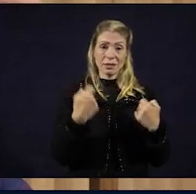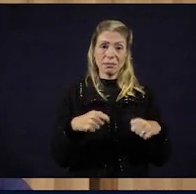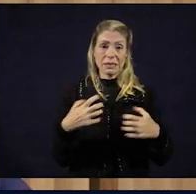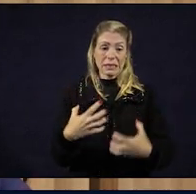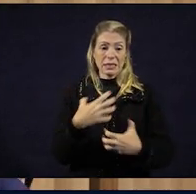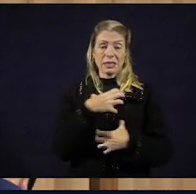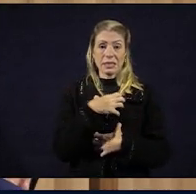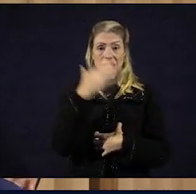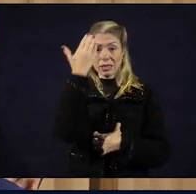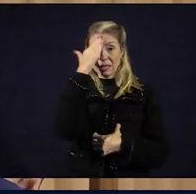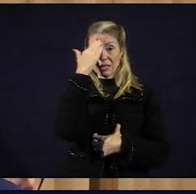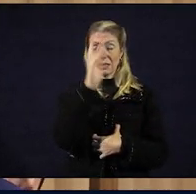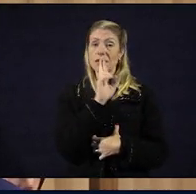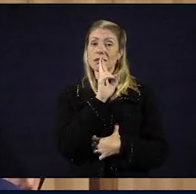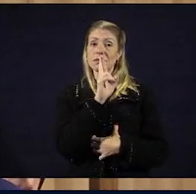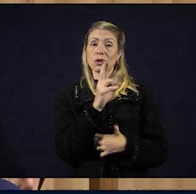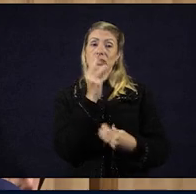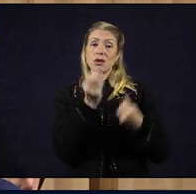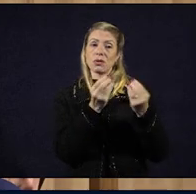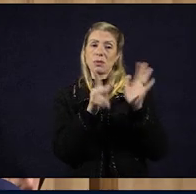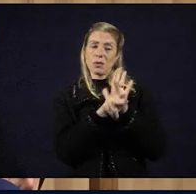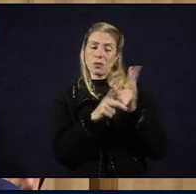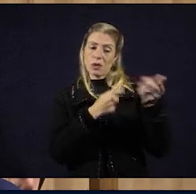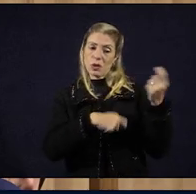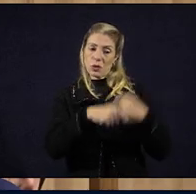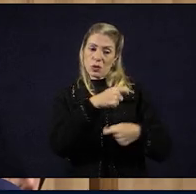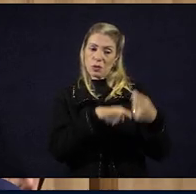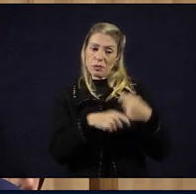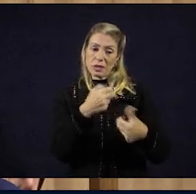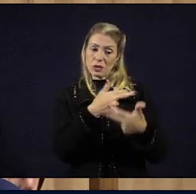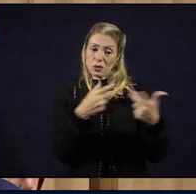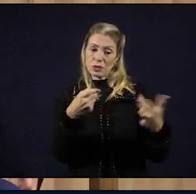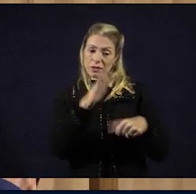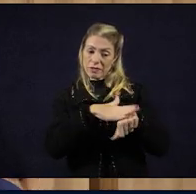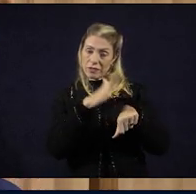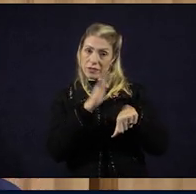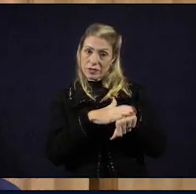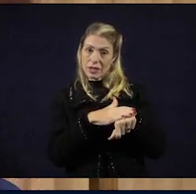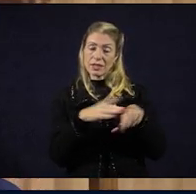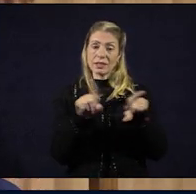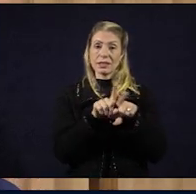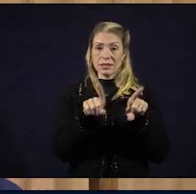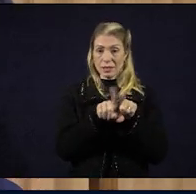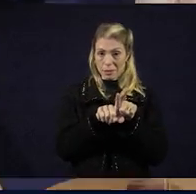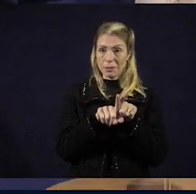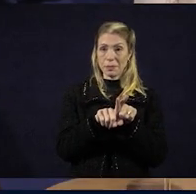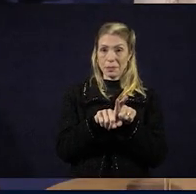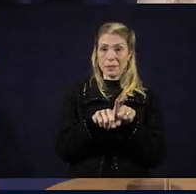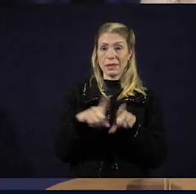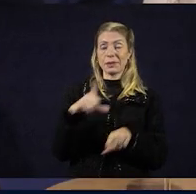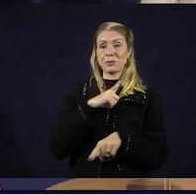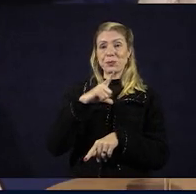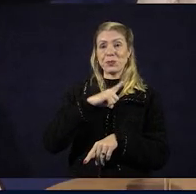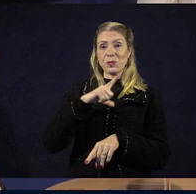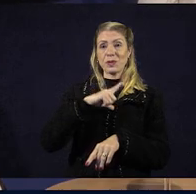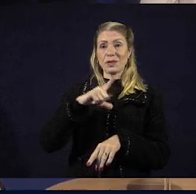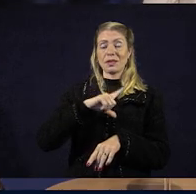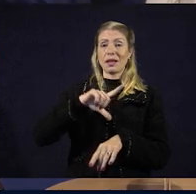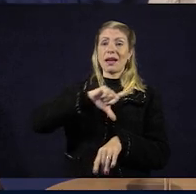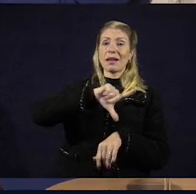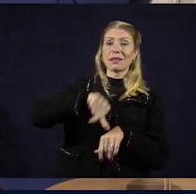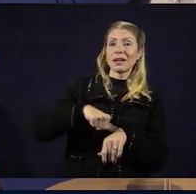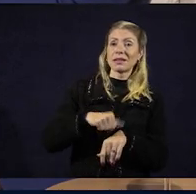resposta da economia aquilo que você aquilo que você tá fazendo e o feto ele atrasado né Demorou